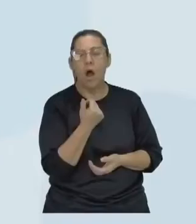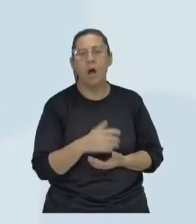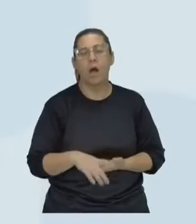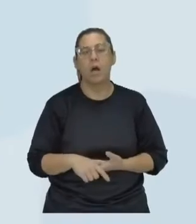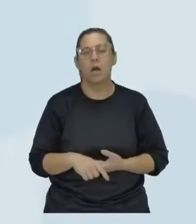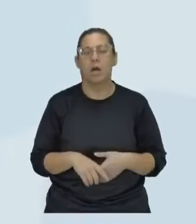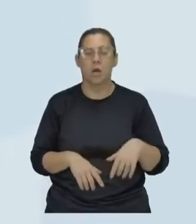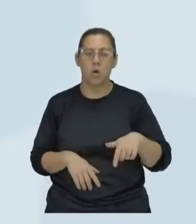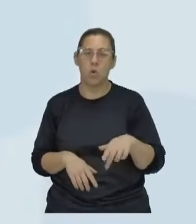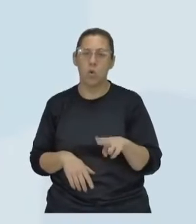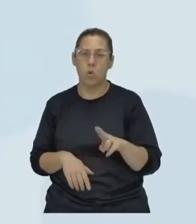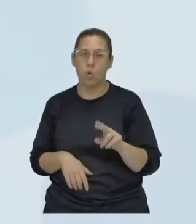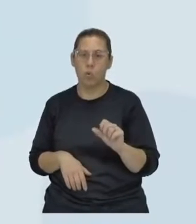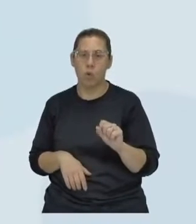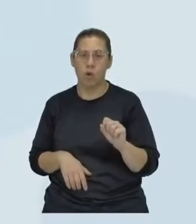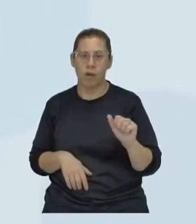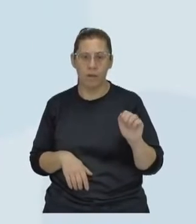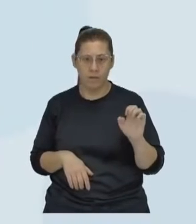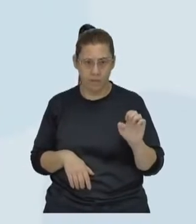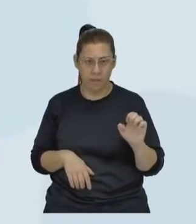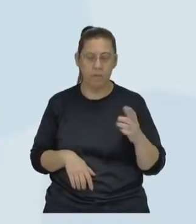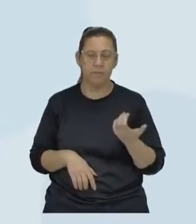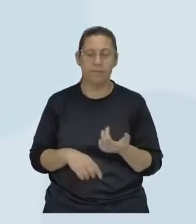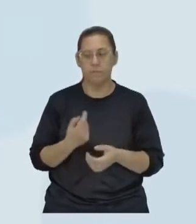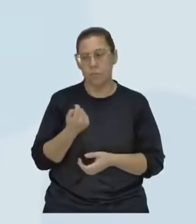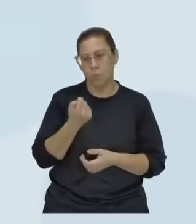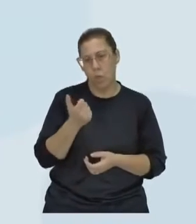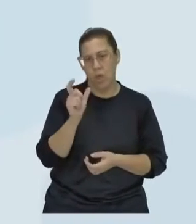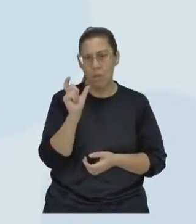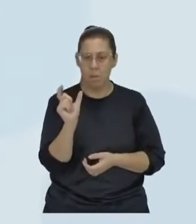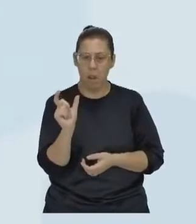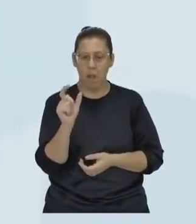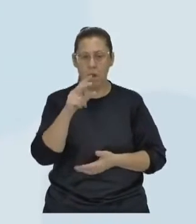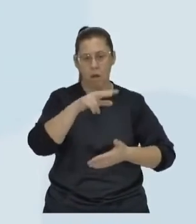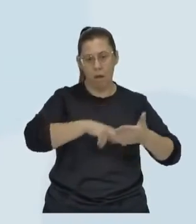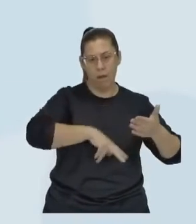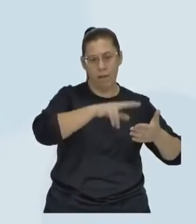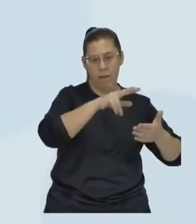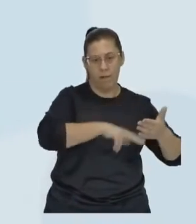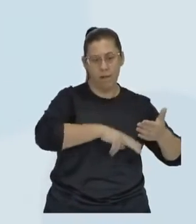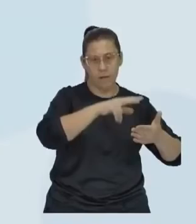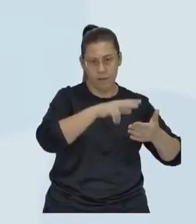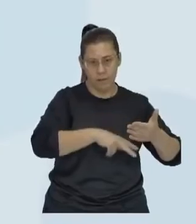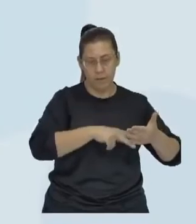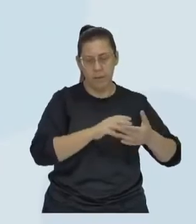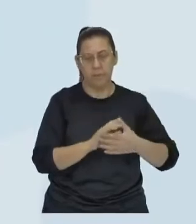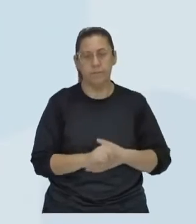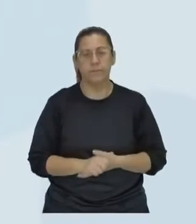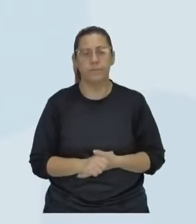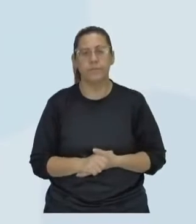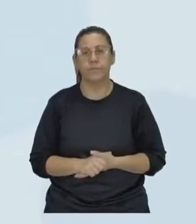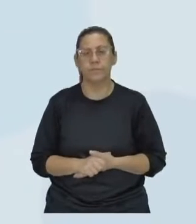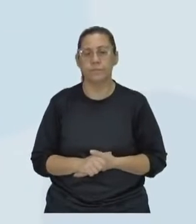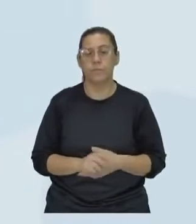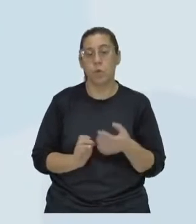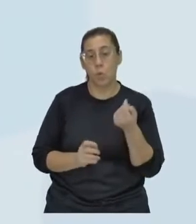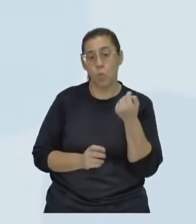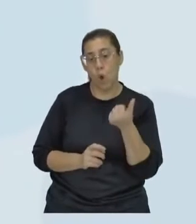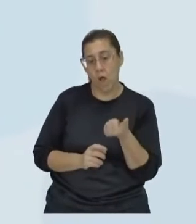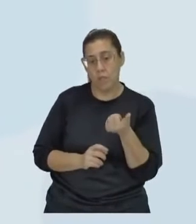vai entrar aí como modalizador, né? Então, olha só, leia o fragmento a seguir.